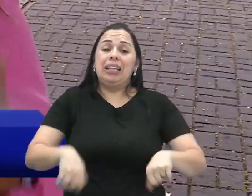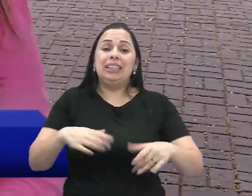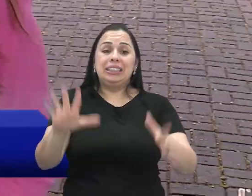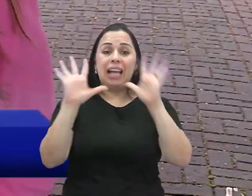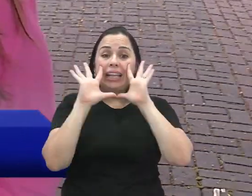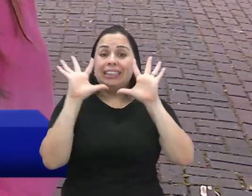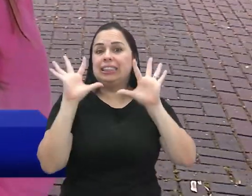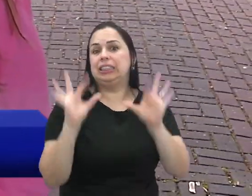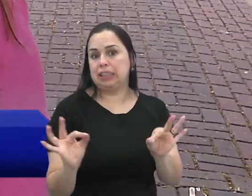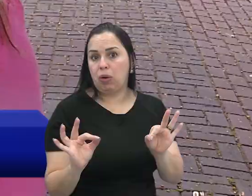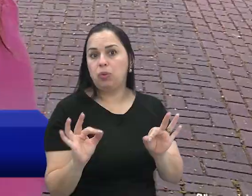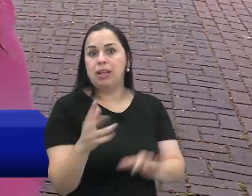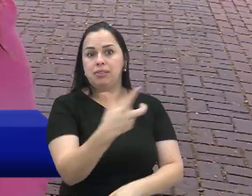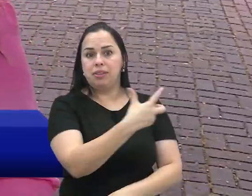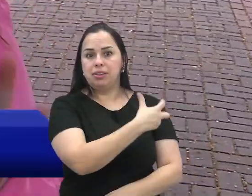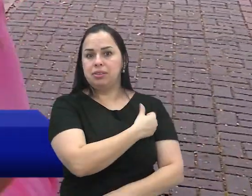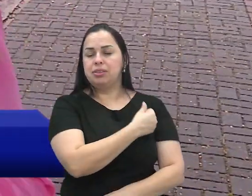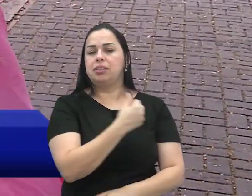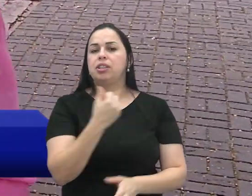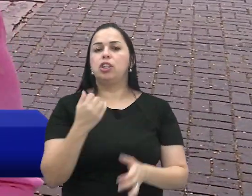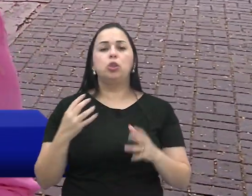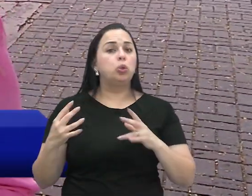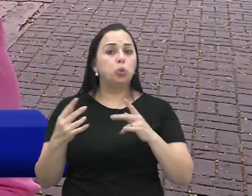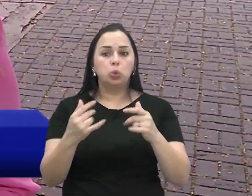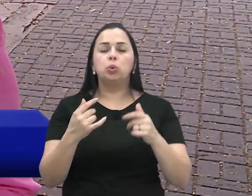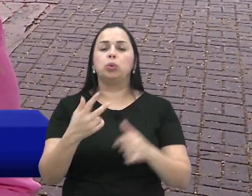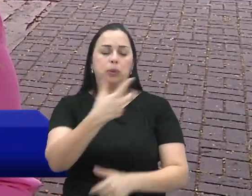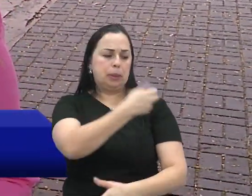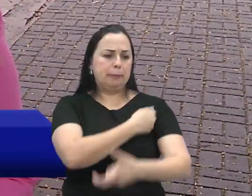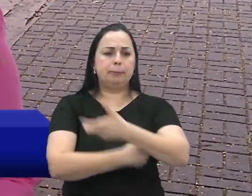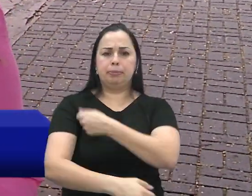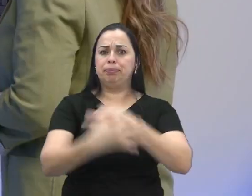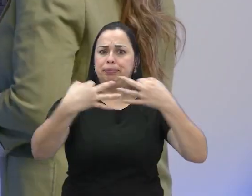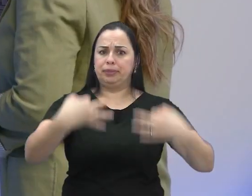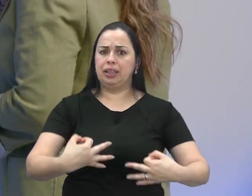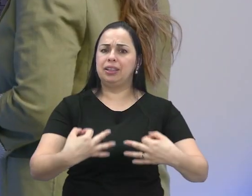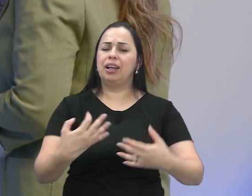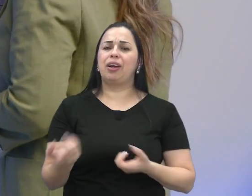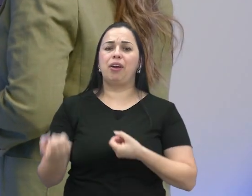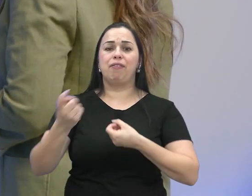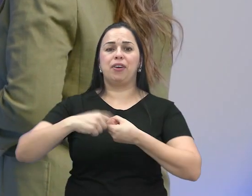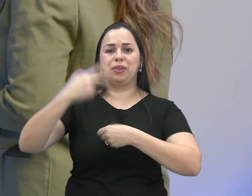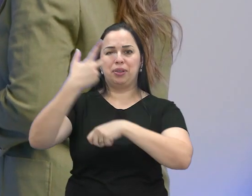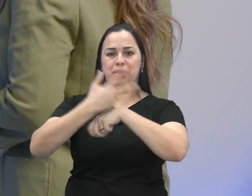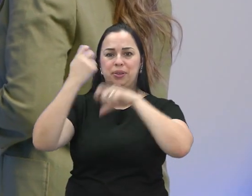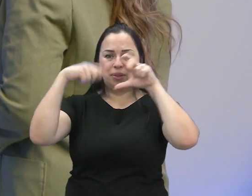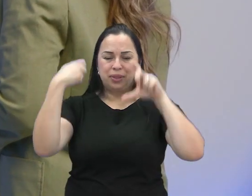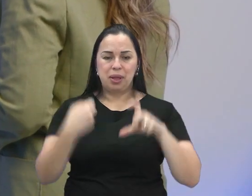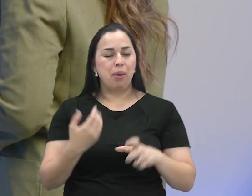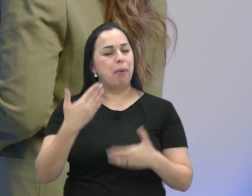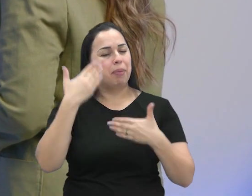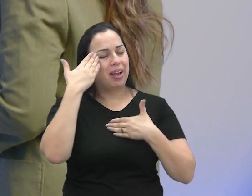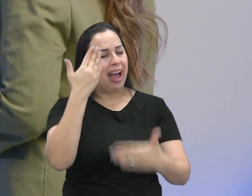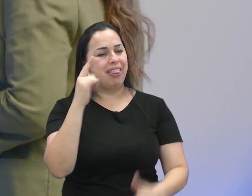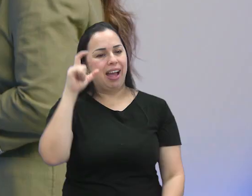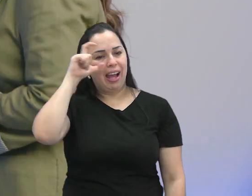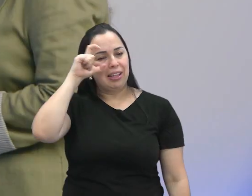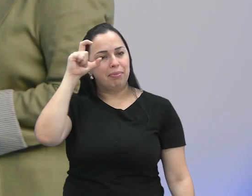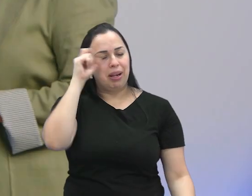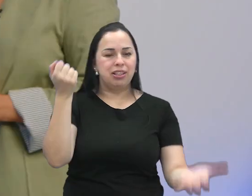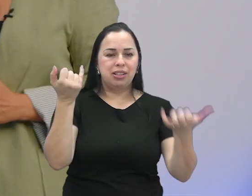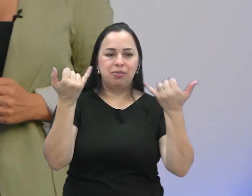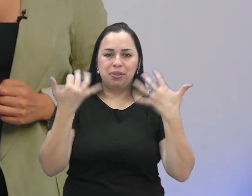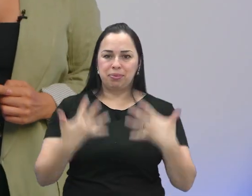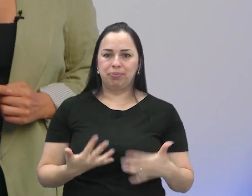atento para atualizar a caderneta de vacinação e deixar todas as vacinas em dia. Eu volto com você no estúdio. Bacana, Ana, muito obrigada